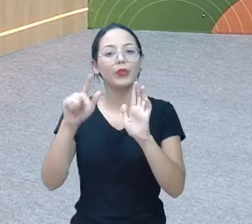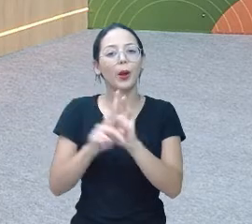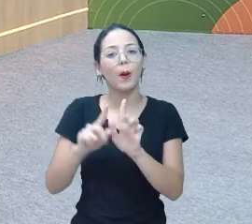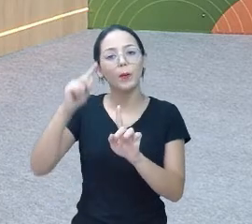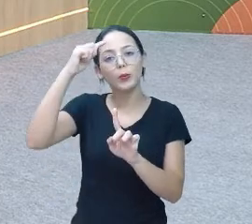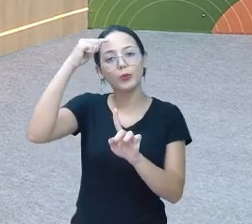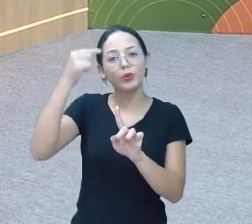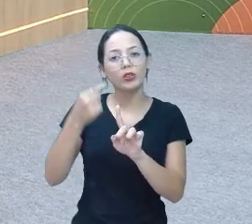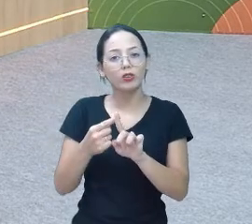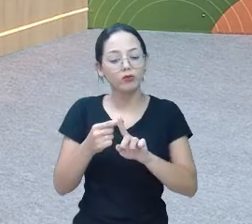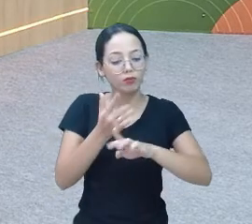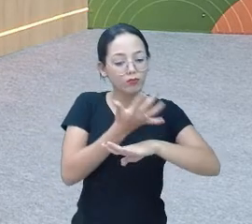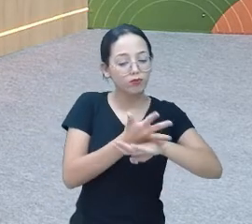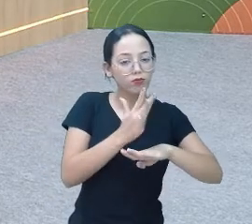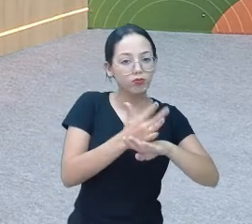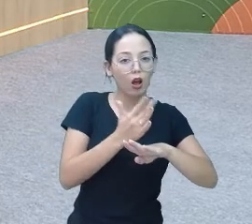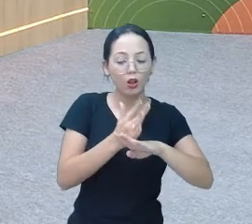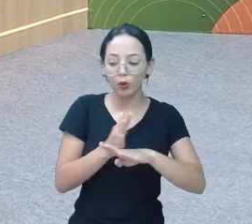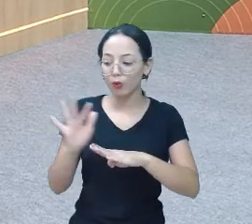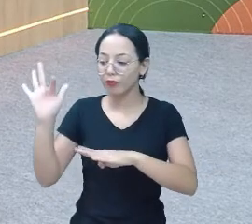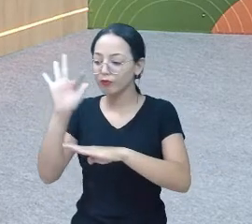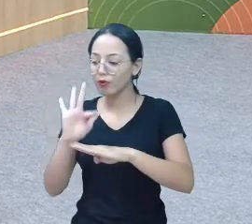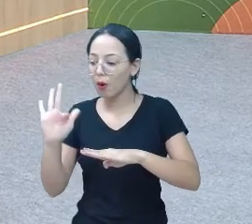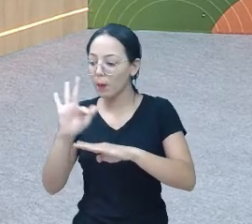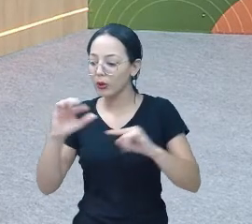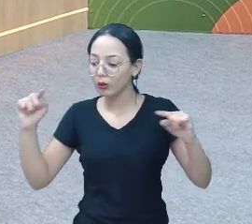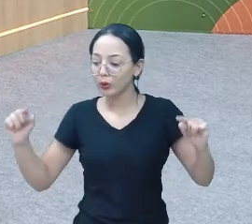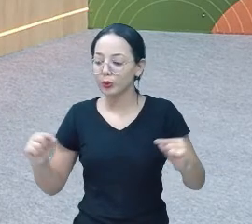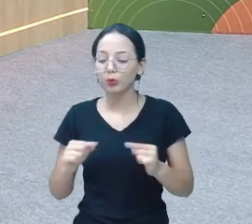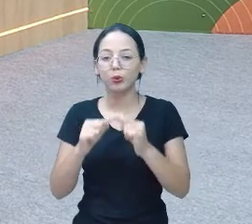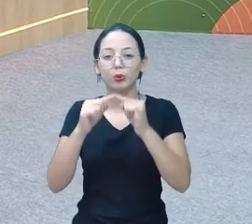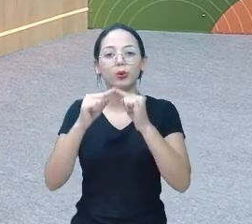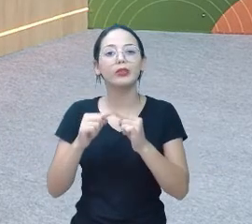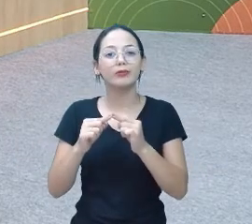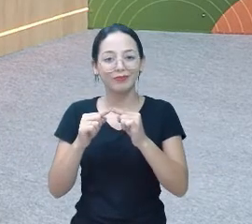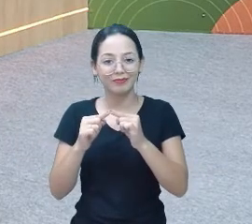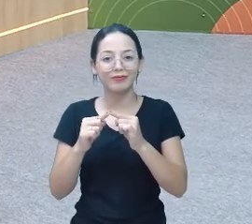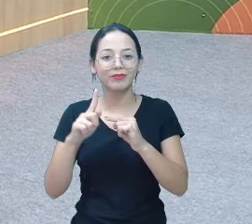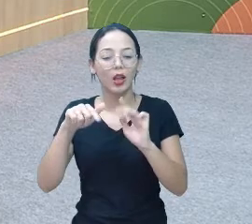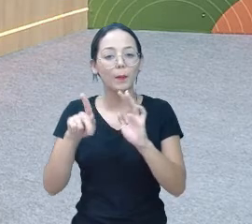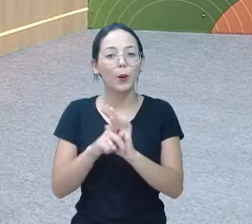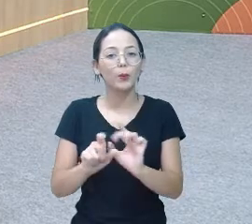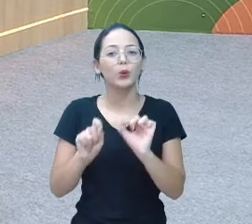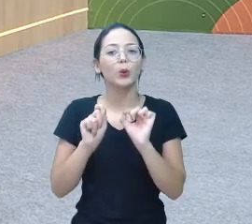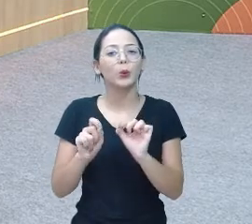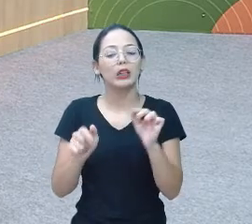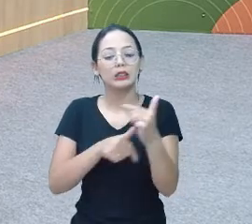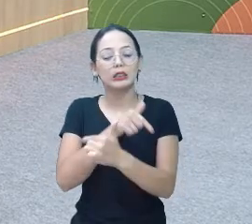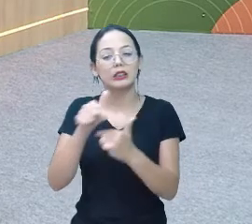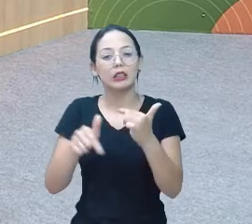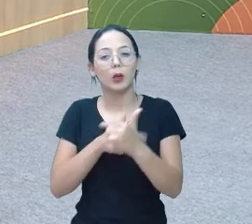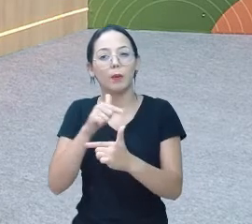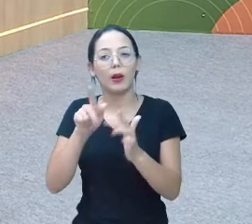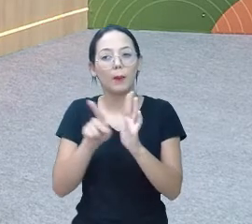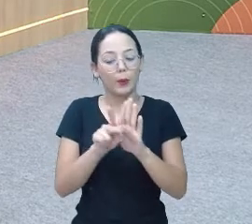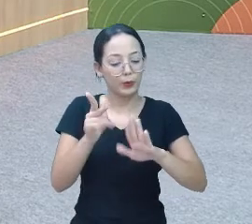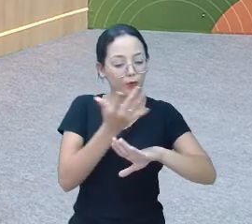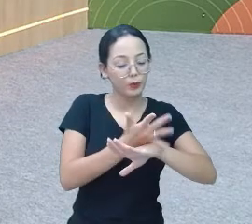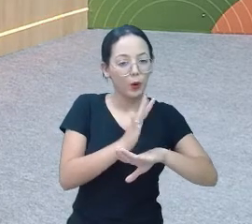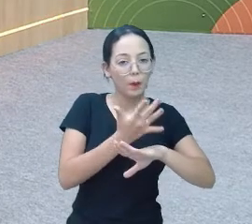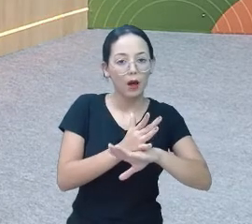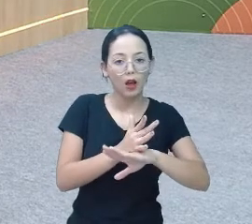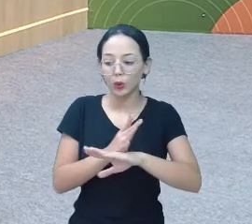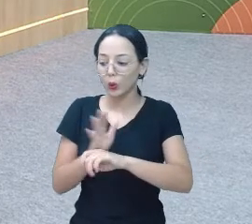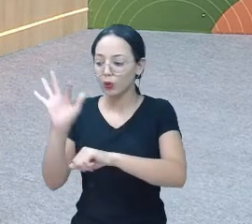partir do prático para o formal. Eu não diria que seria o ponto negativo, mas um ponto que dá mais trabalho é partir do prático para o